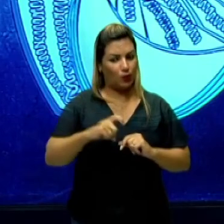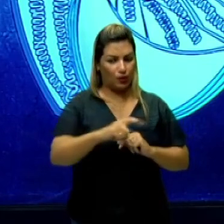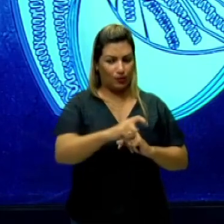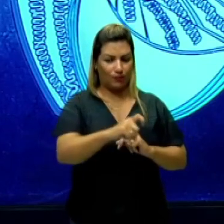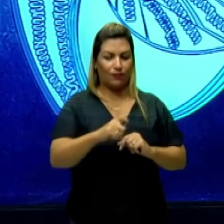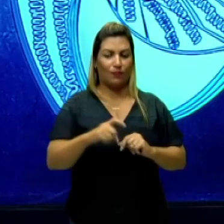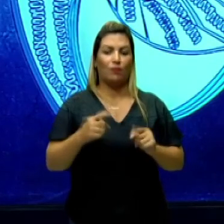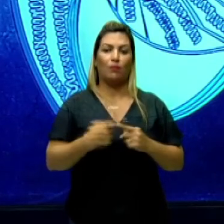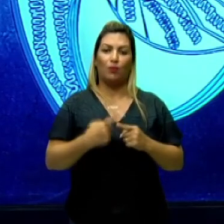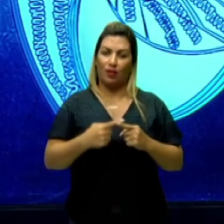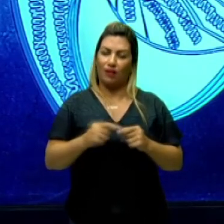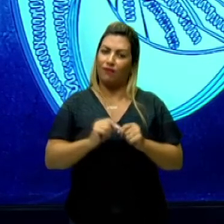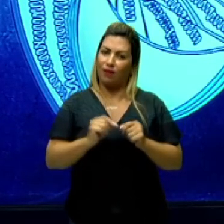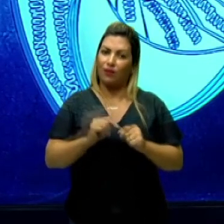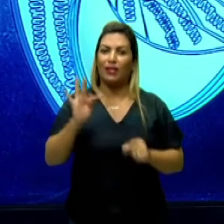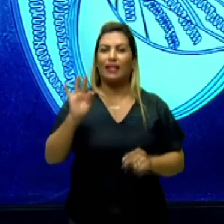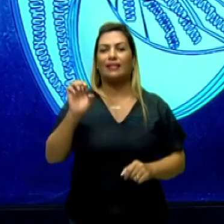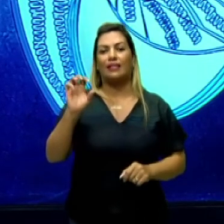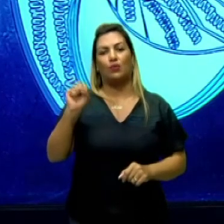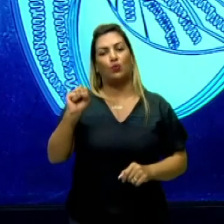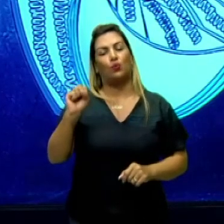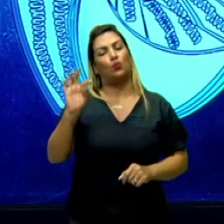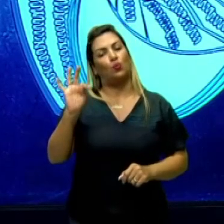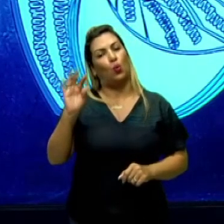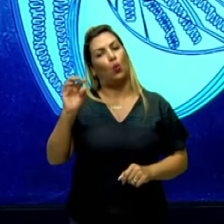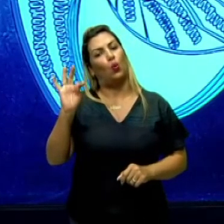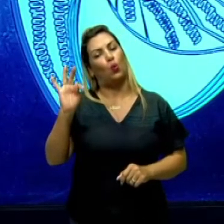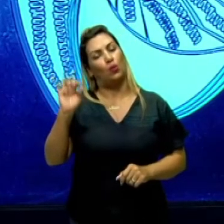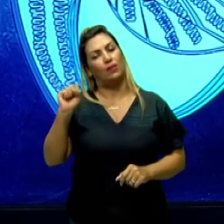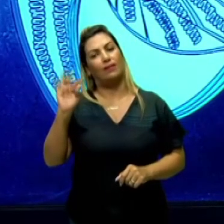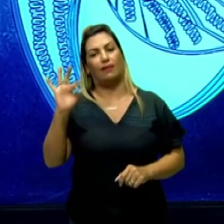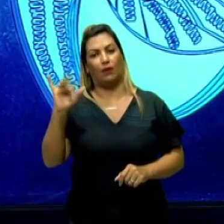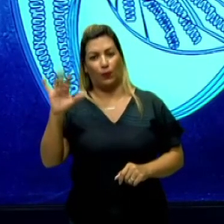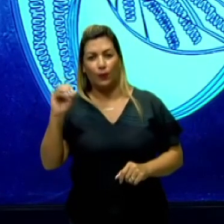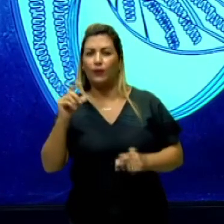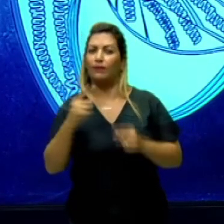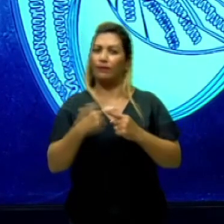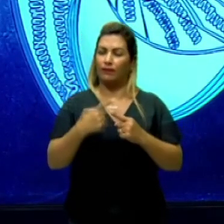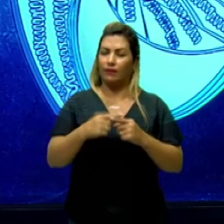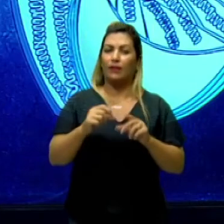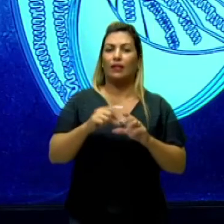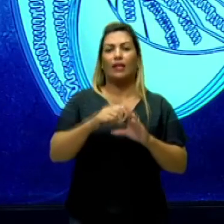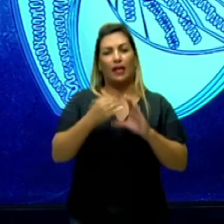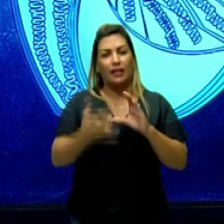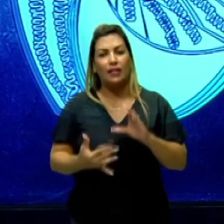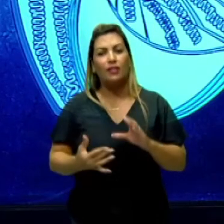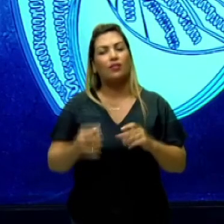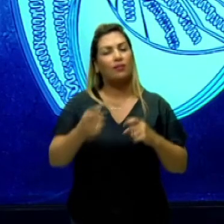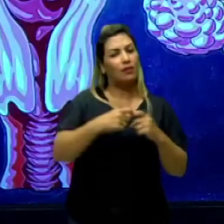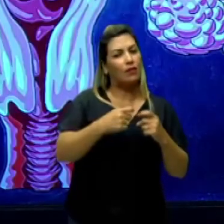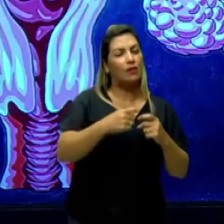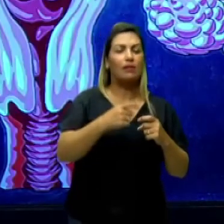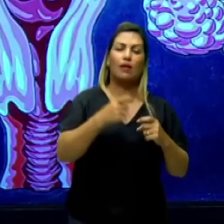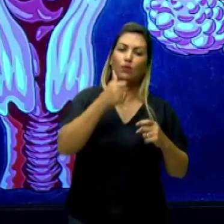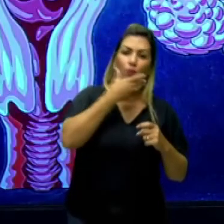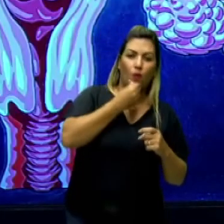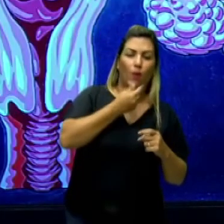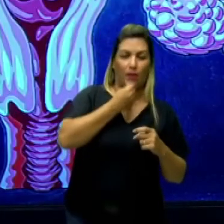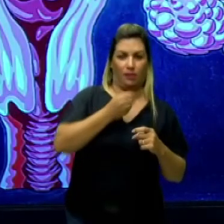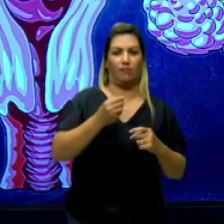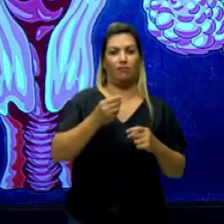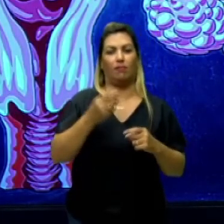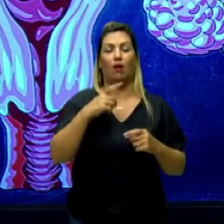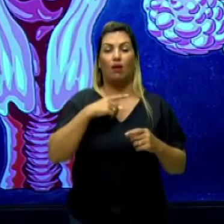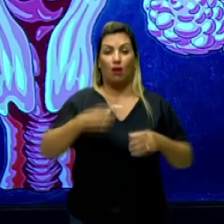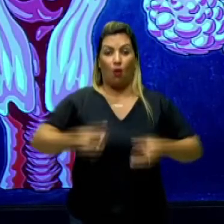eles produzem a testosterona, que vai atuar na produção de espermatozoides, e os caracteres secundários, sexuais secundários masculinos.